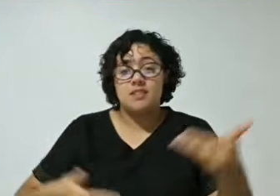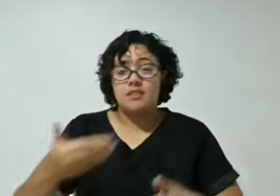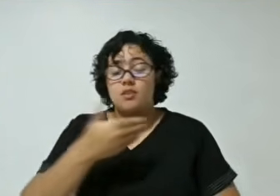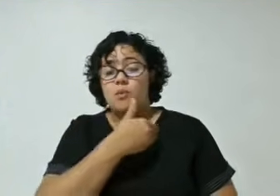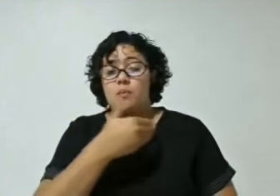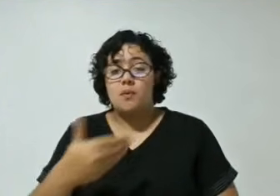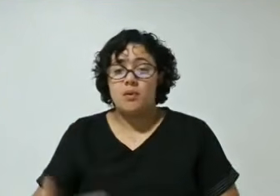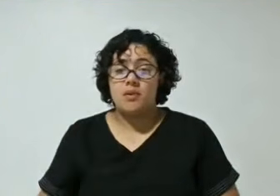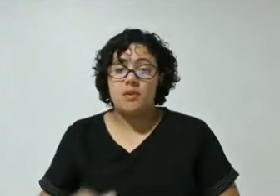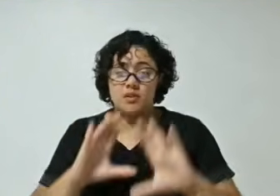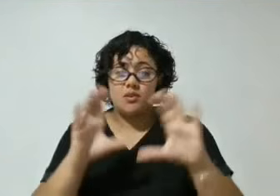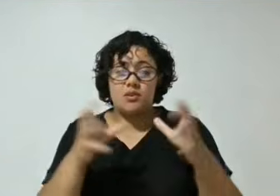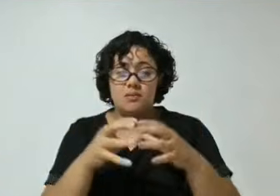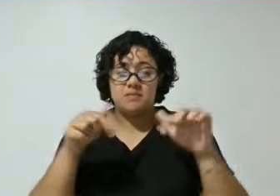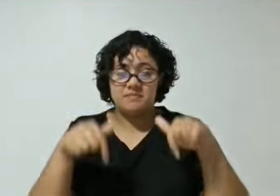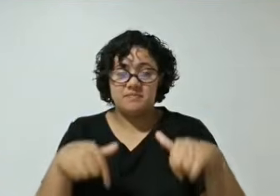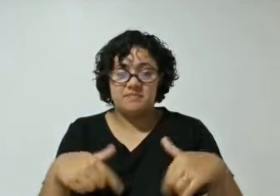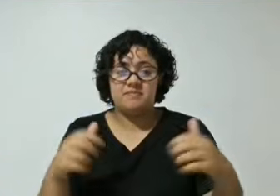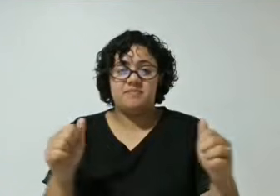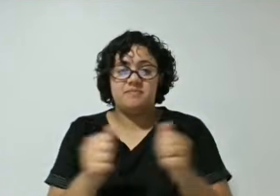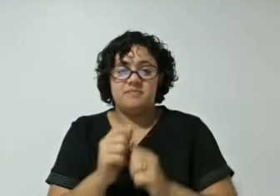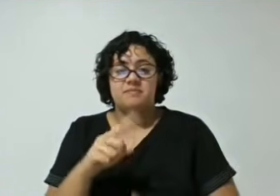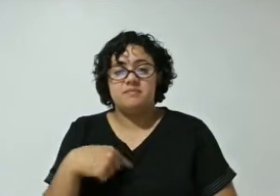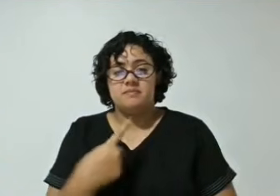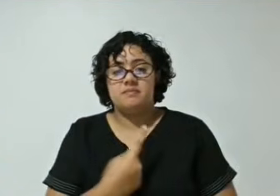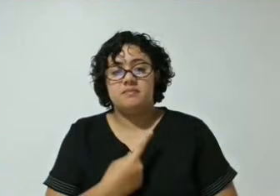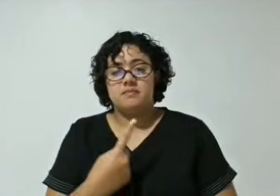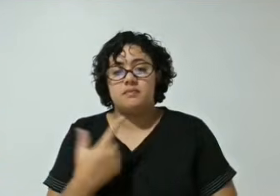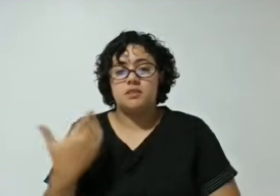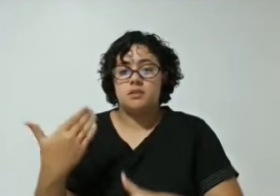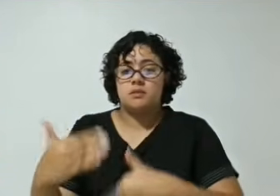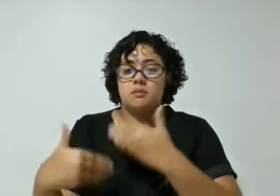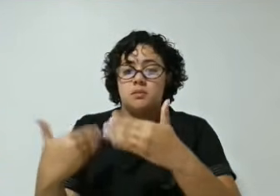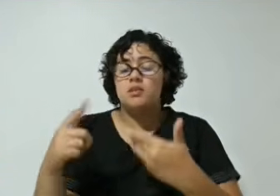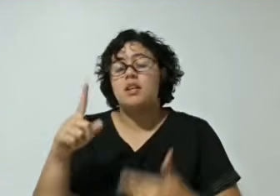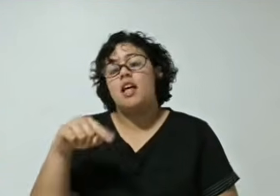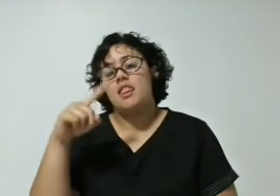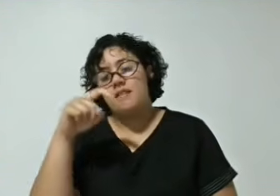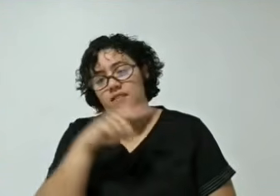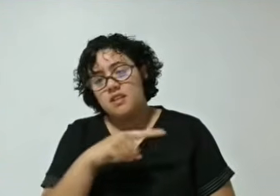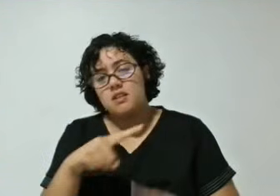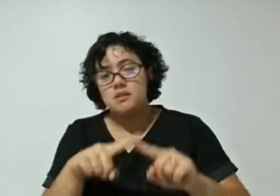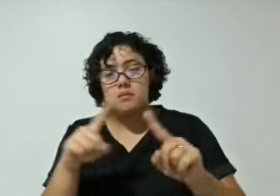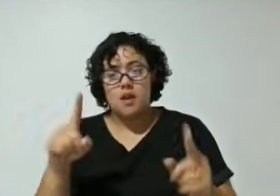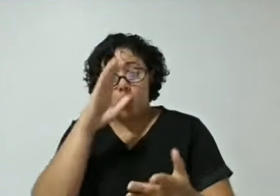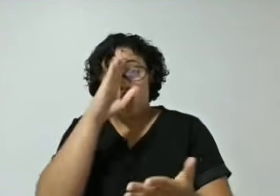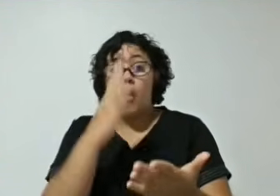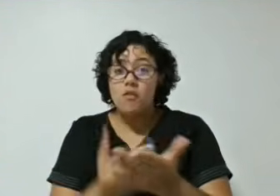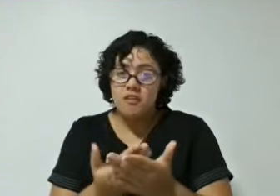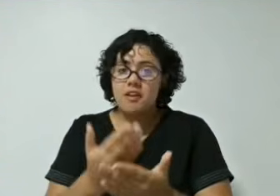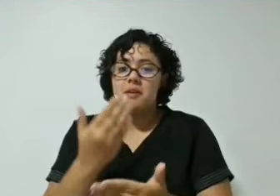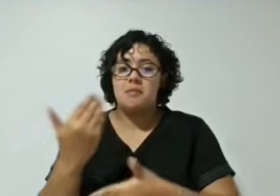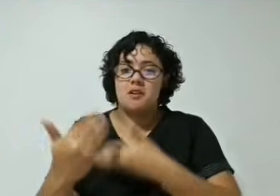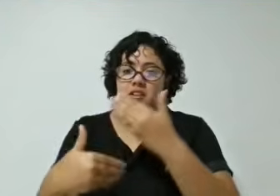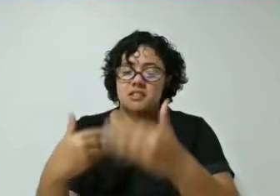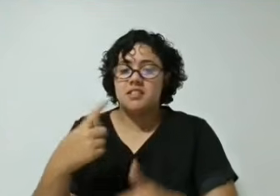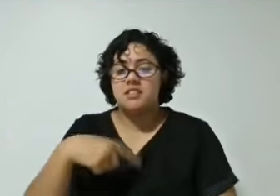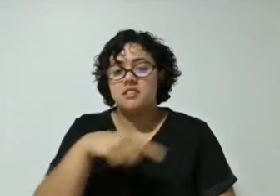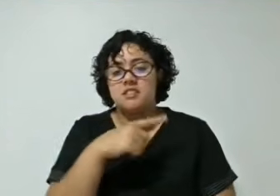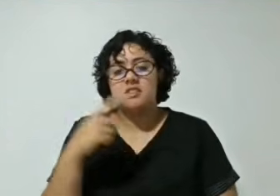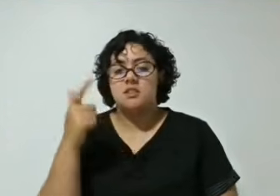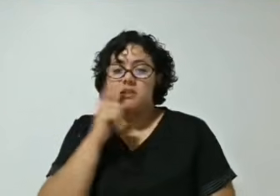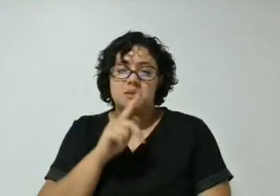está aqui com a gente, que o processo é difícil, mas vamos confiar no processo que a gente vai